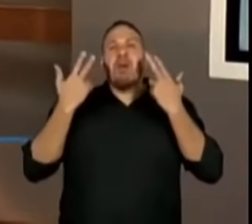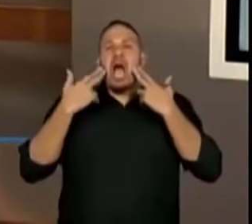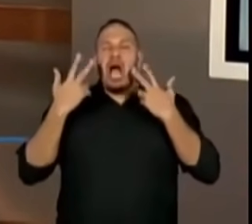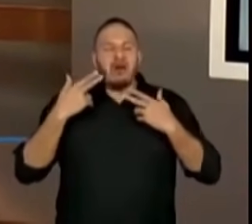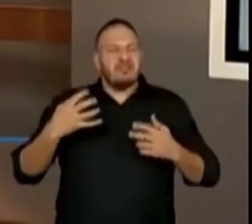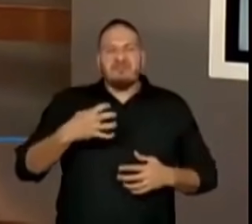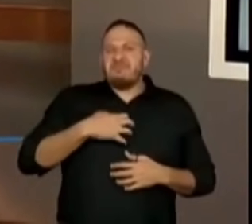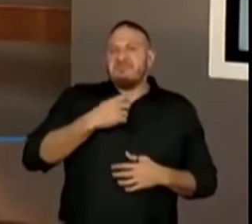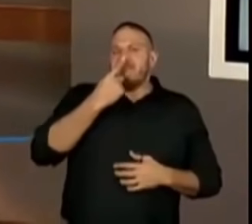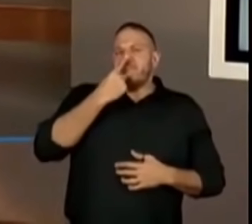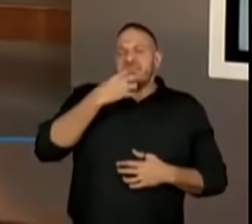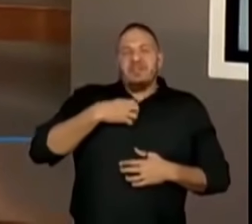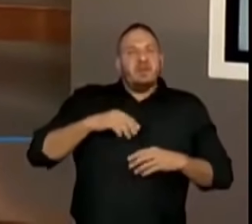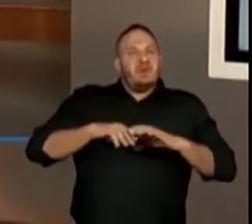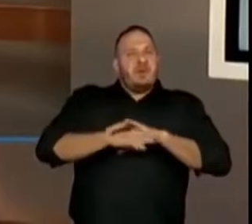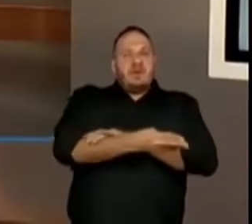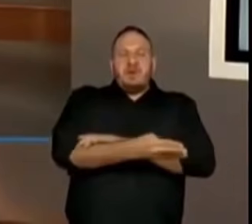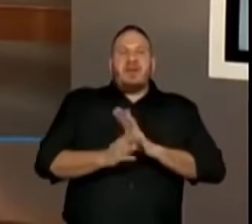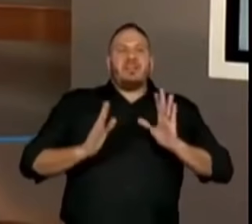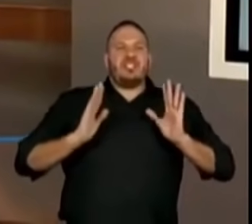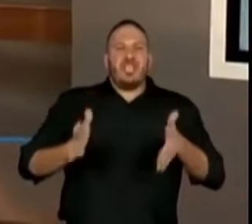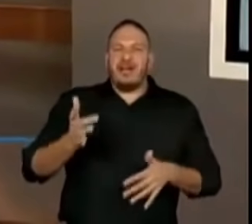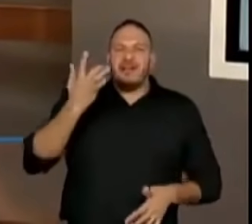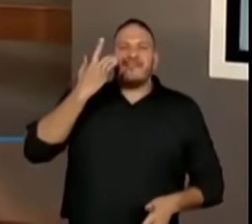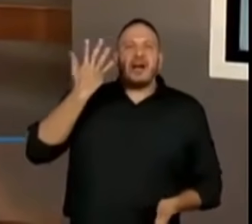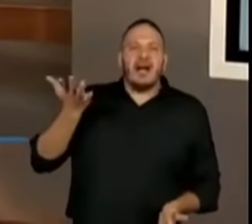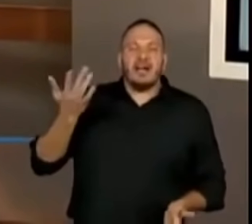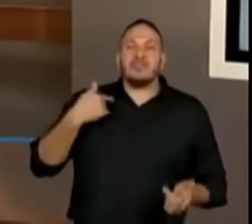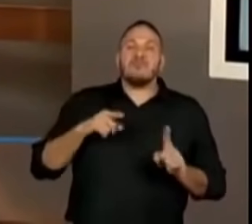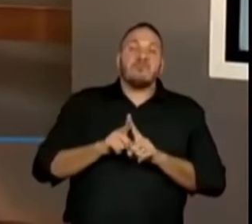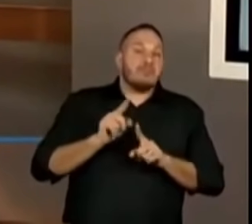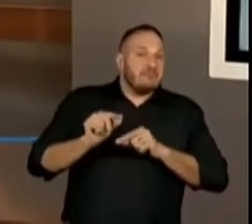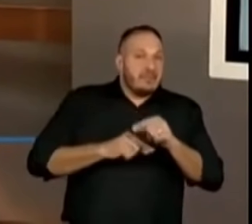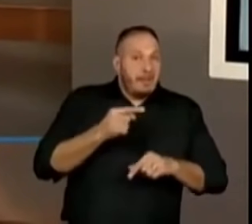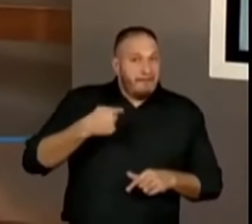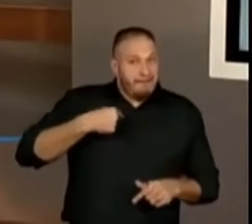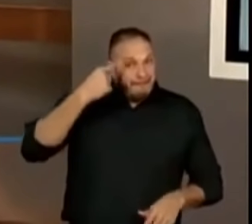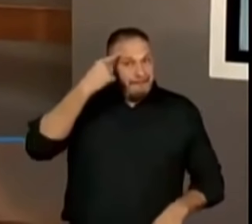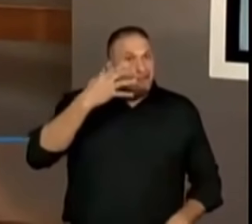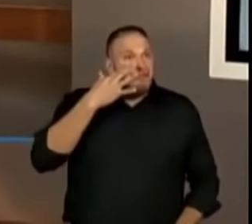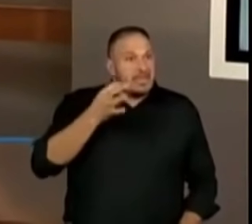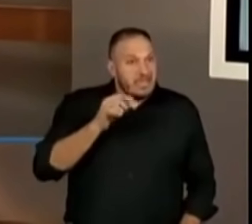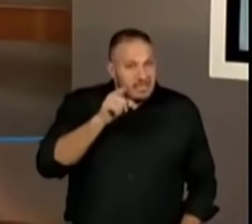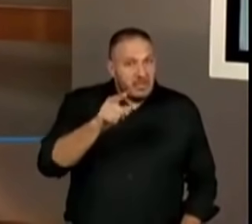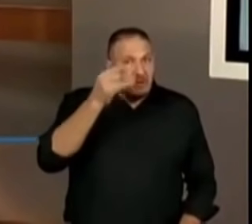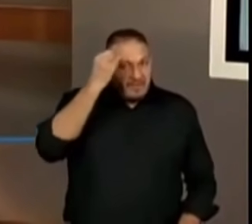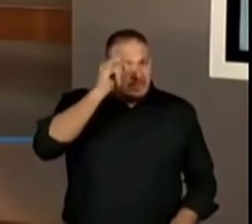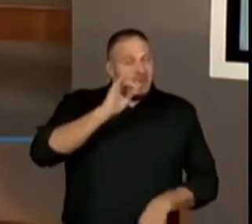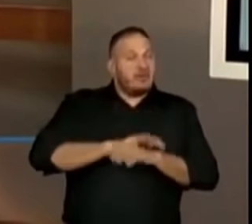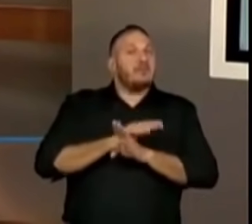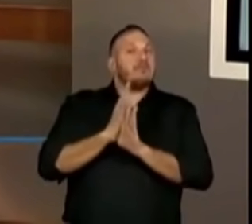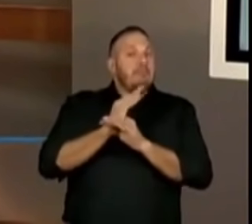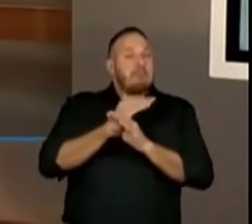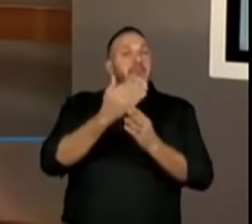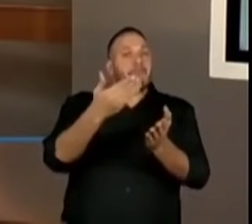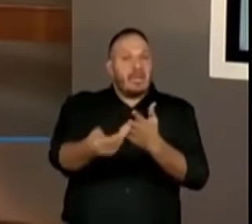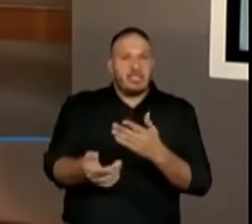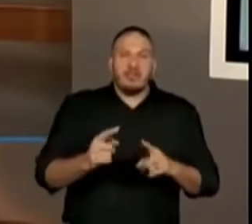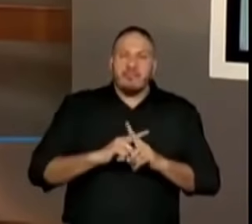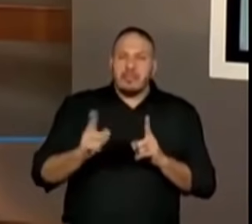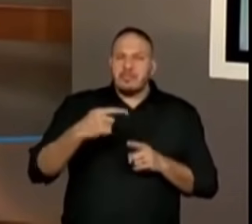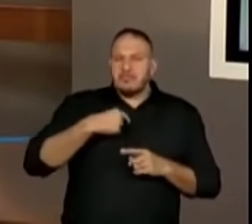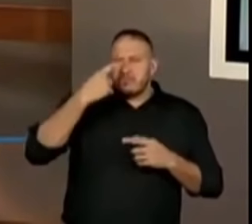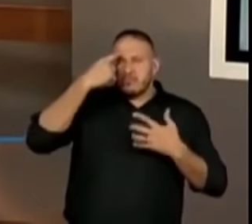ficar mais fácil, tá? Então, qual é a ideia? Presta atenção, para não perder nada. Mesmo assim, eu fiz